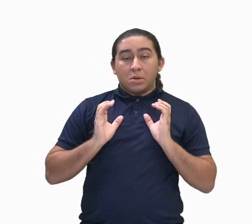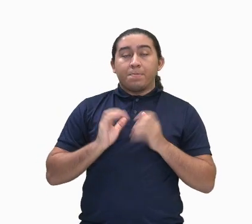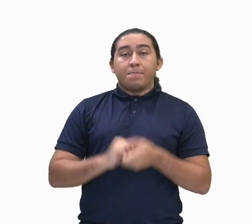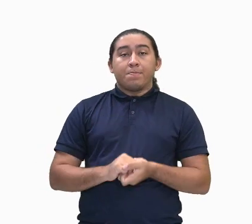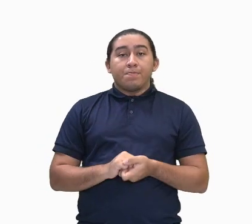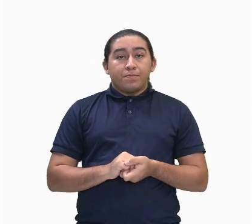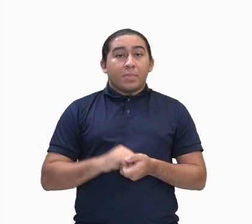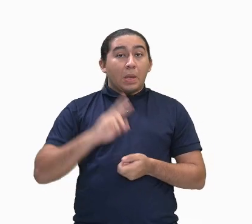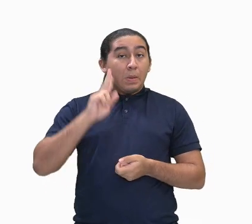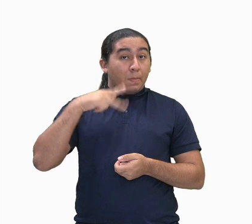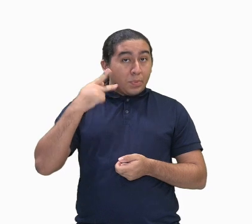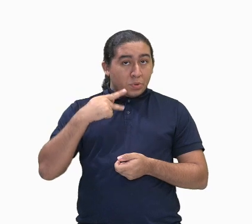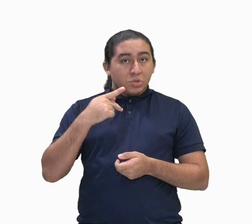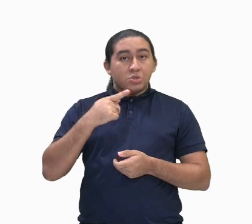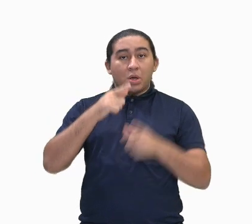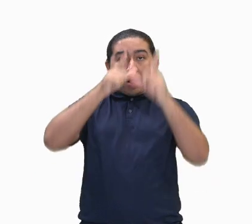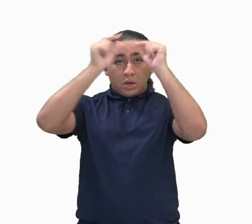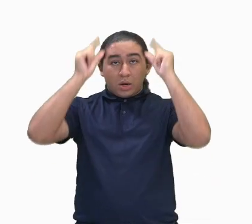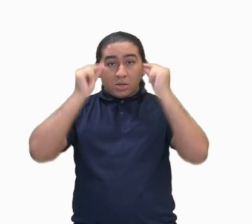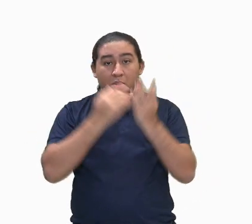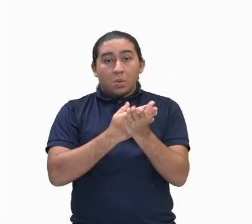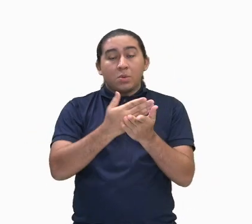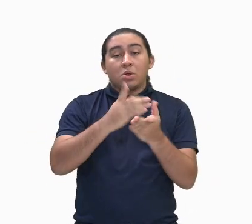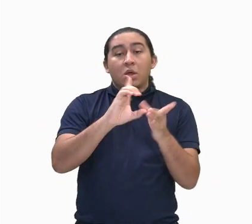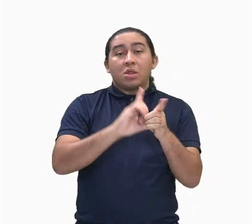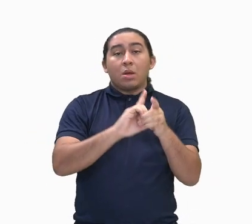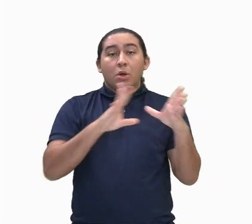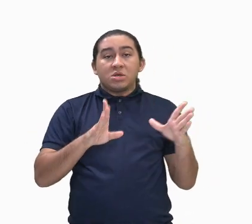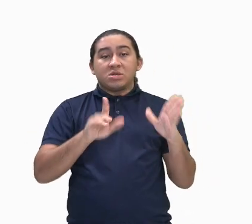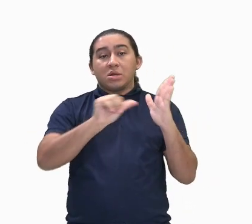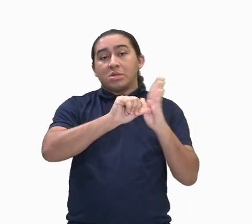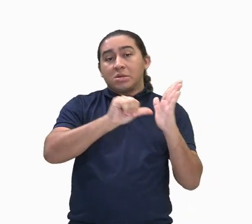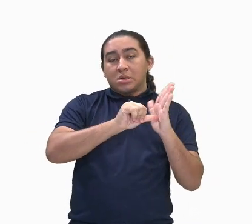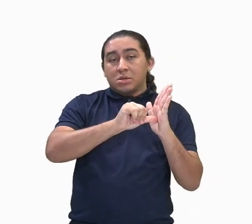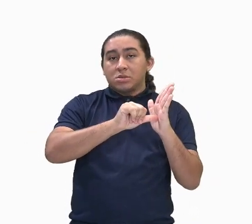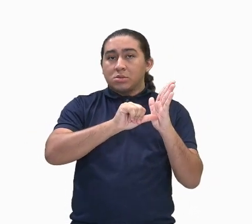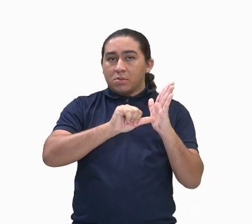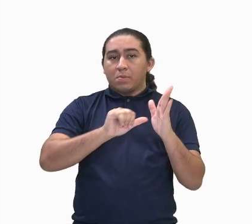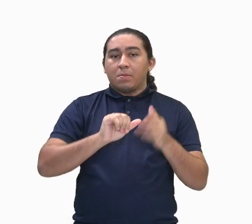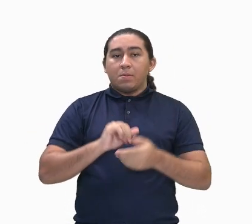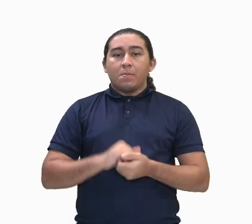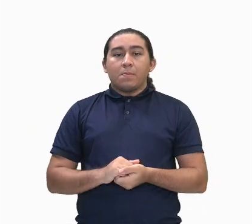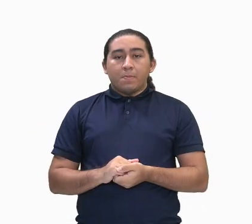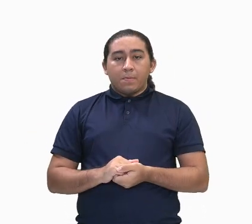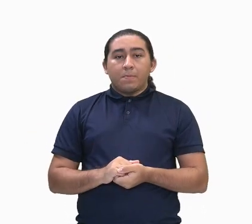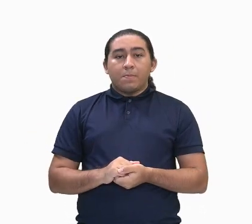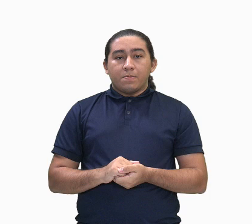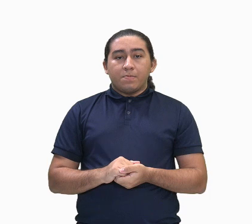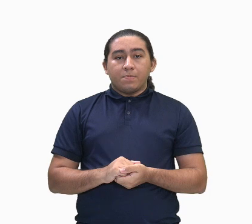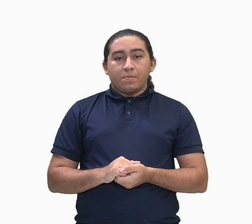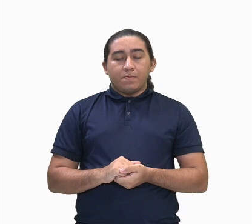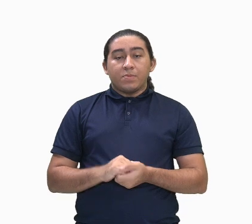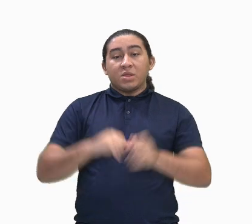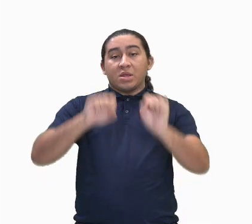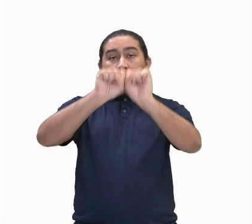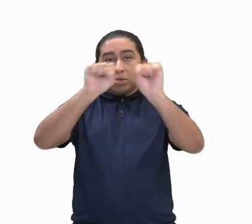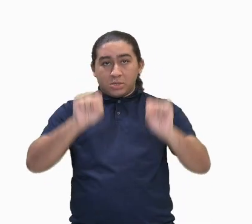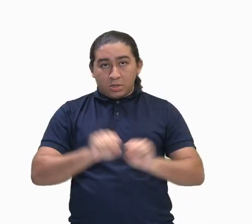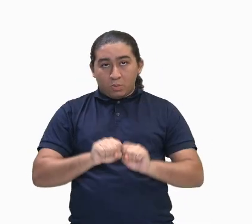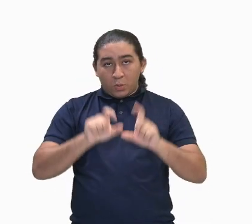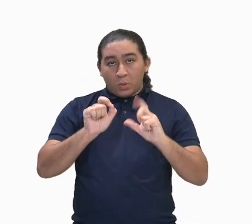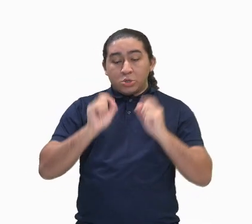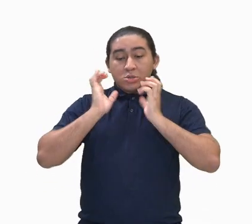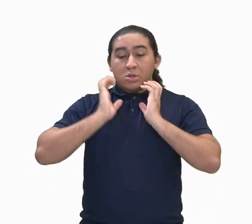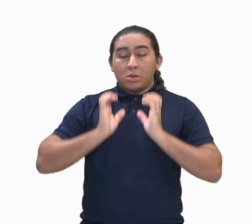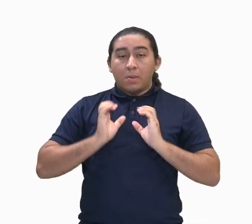política, a Grécia introduziu a democracia ateniense, como nós já comentamos. Um sistema em que os cidadãos participavam